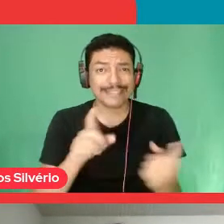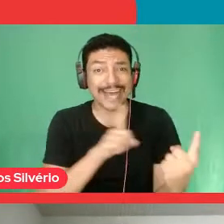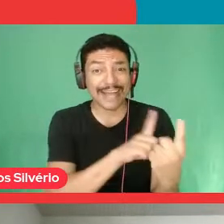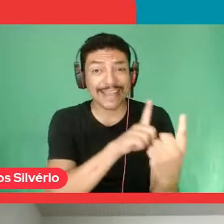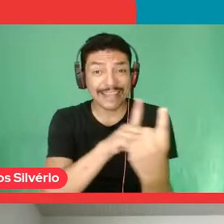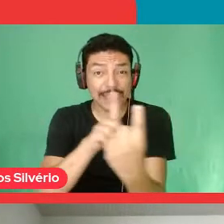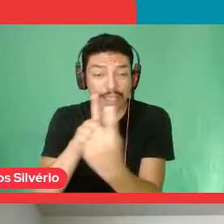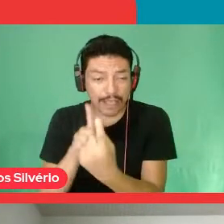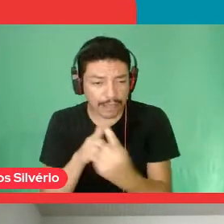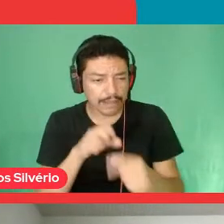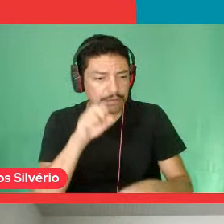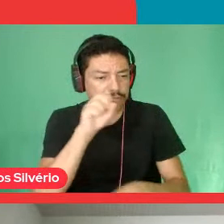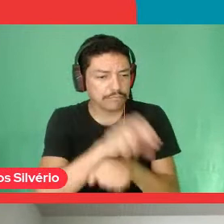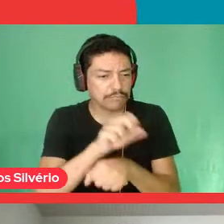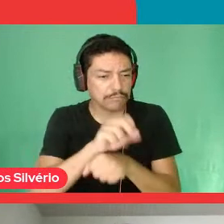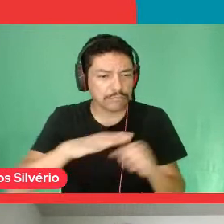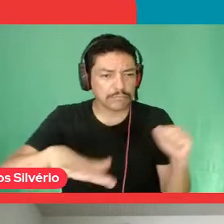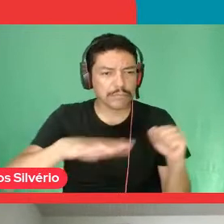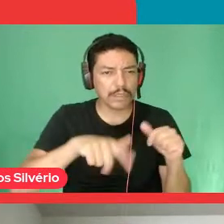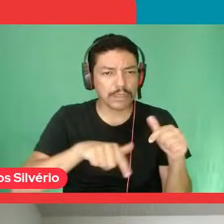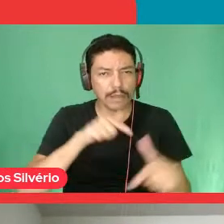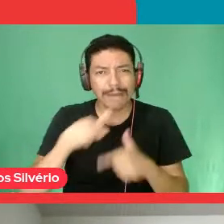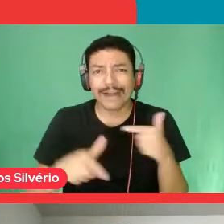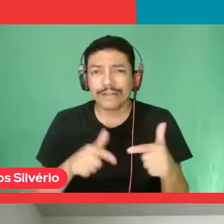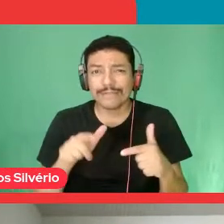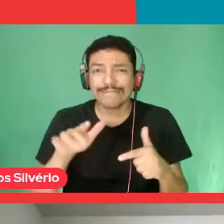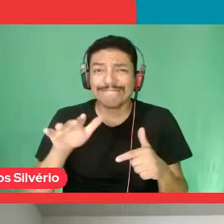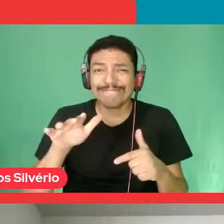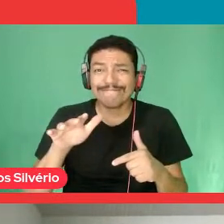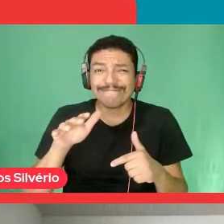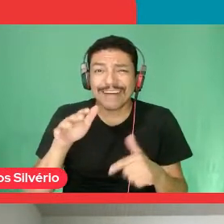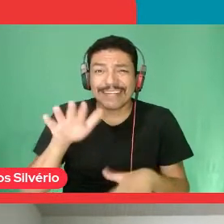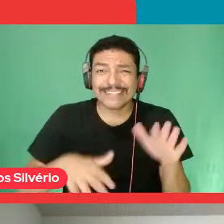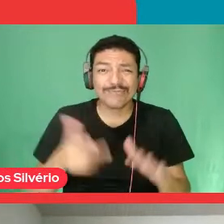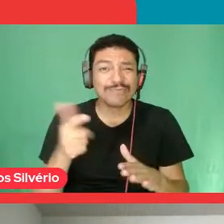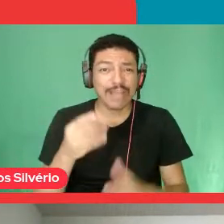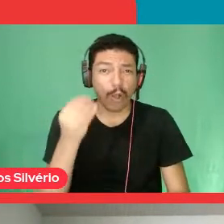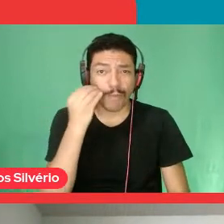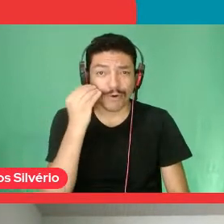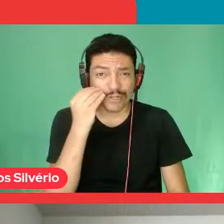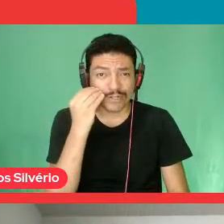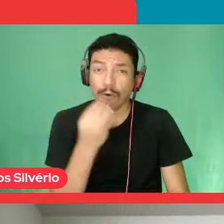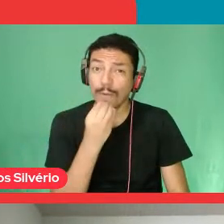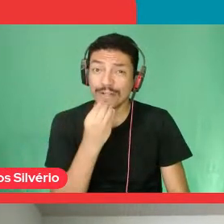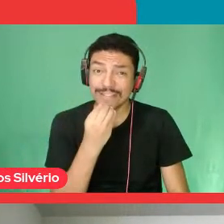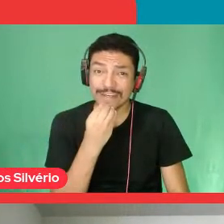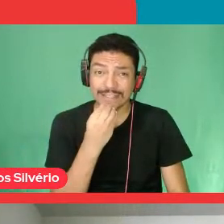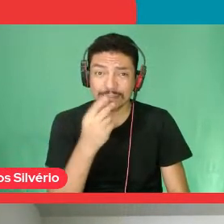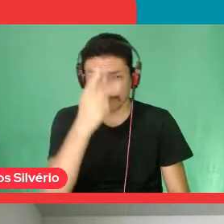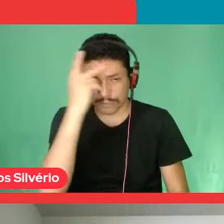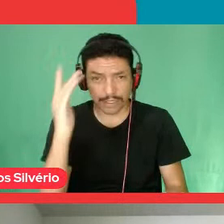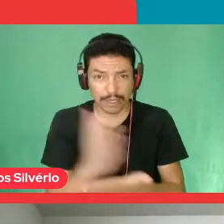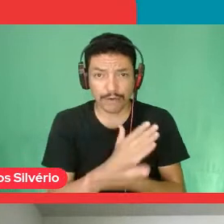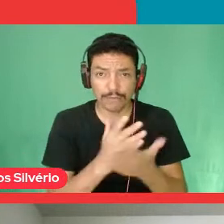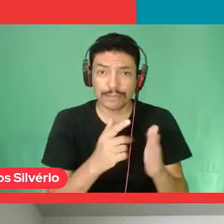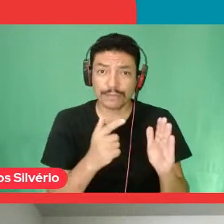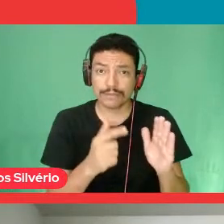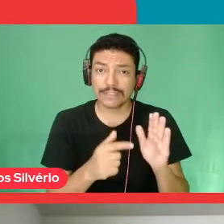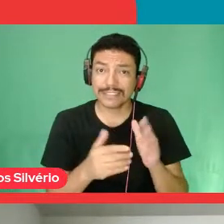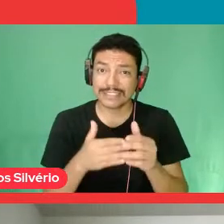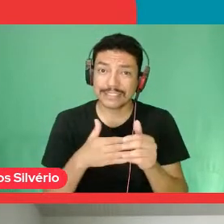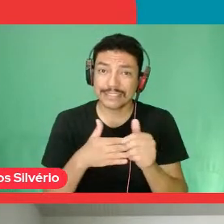no mercado de trabalho, que às vezes você não tem oportunidades. Vão ter pessoas que vão indicar outras, tem pessoas que vão conseguir ali